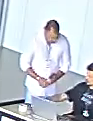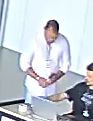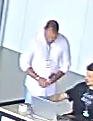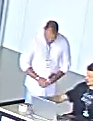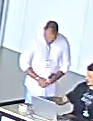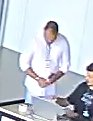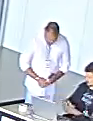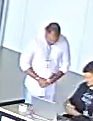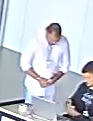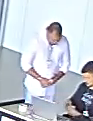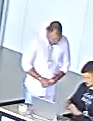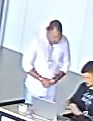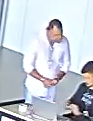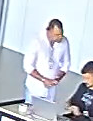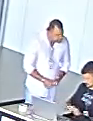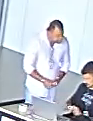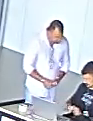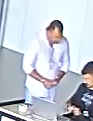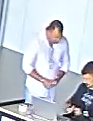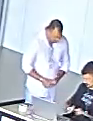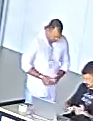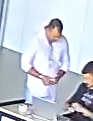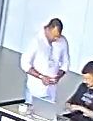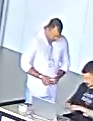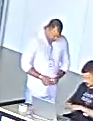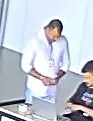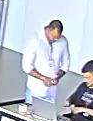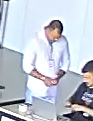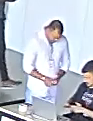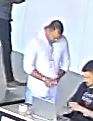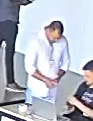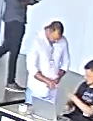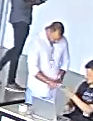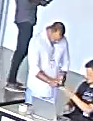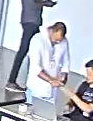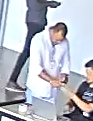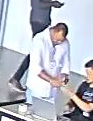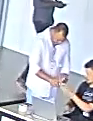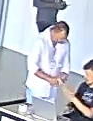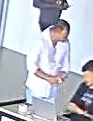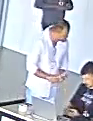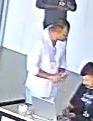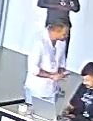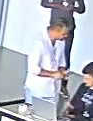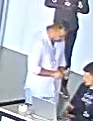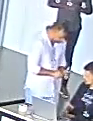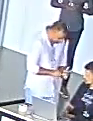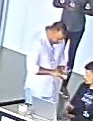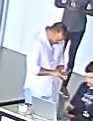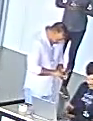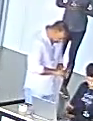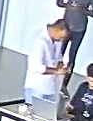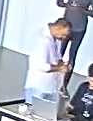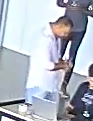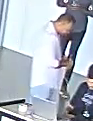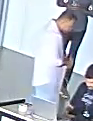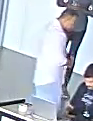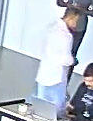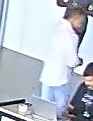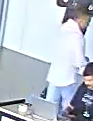sou médico há muitos anos, e a nossa letra, a maioria dos nossos laudos e atestados são feitos